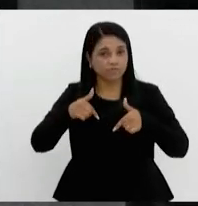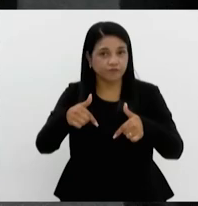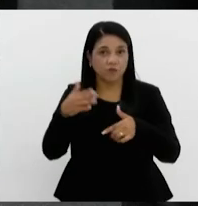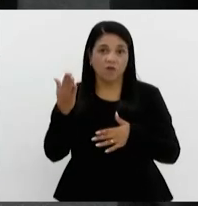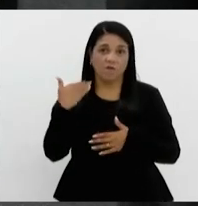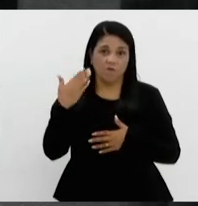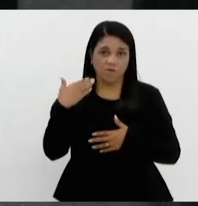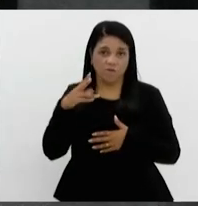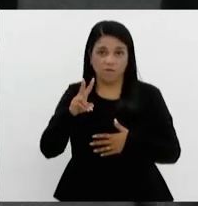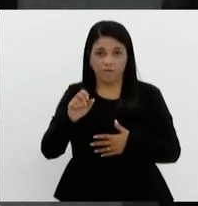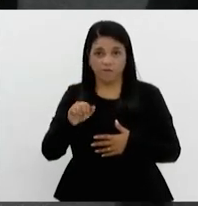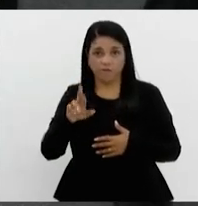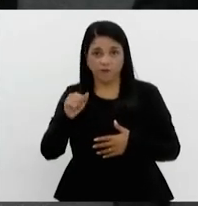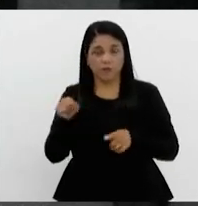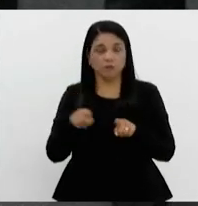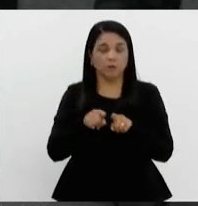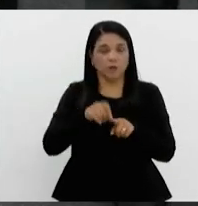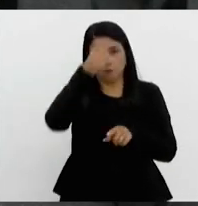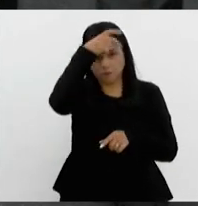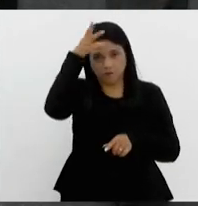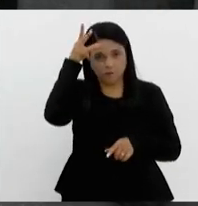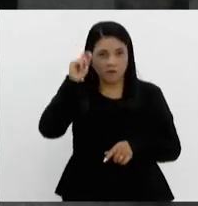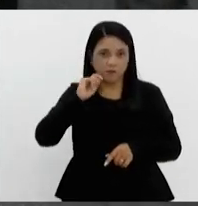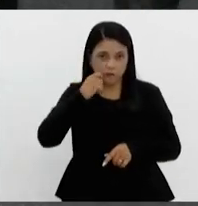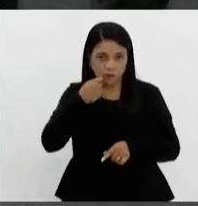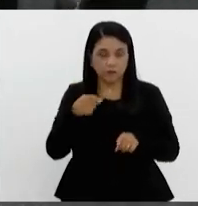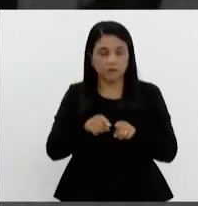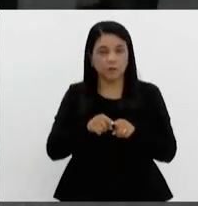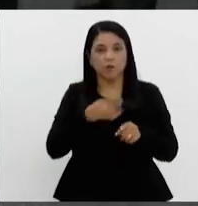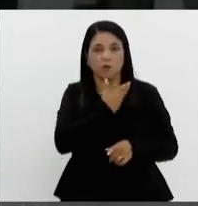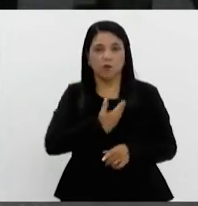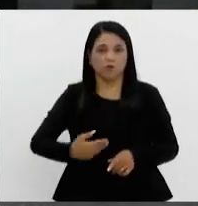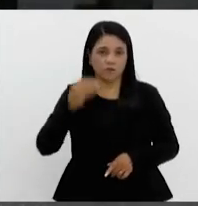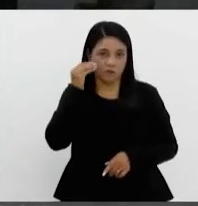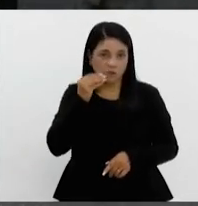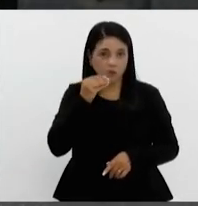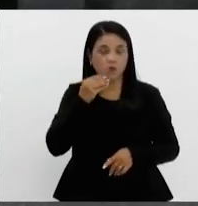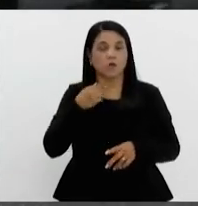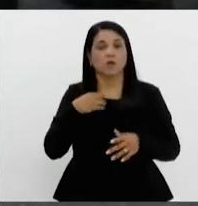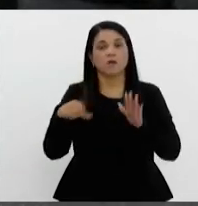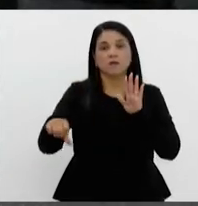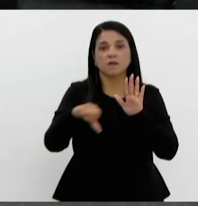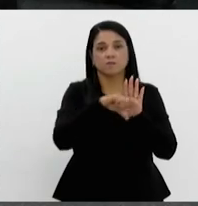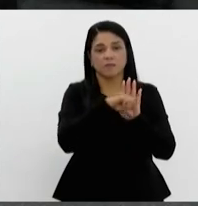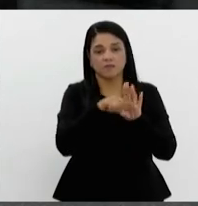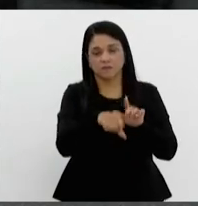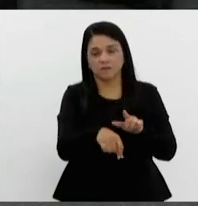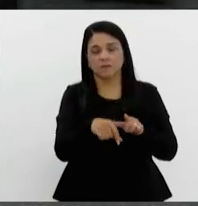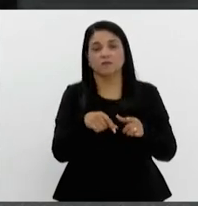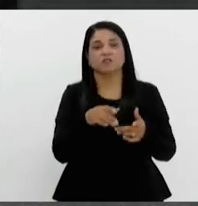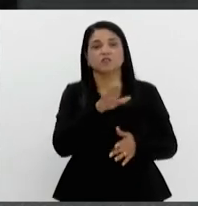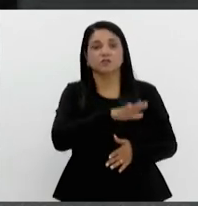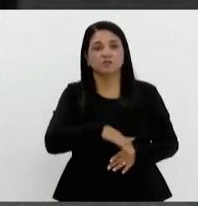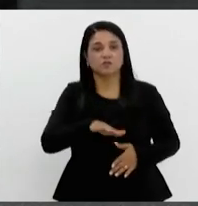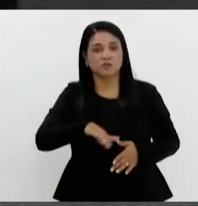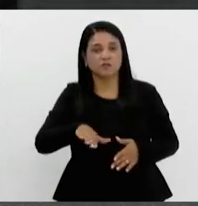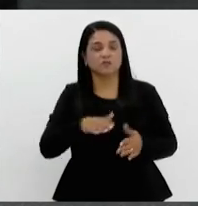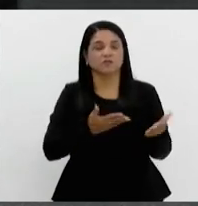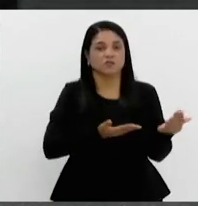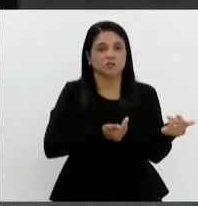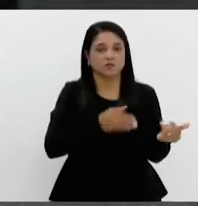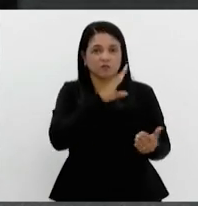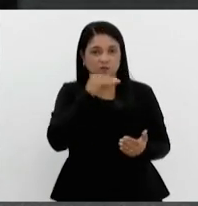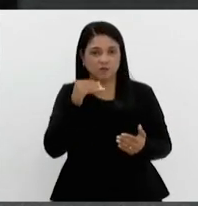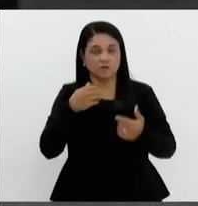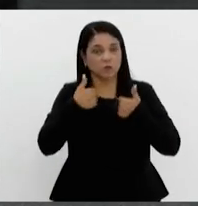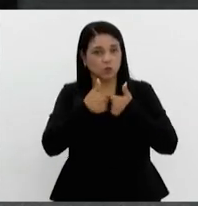como do governador do estado, de criminalizar jovens pretos de favelas e periferias nos ônibus, enfim, a